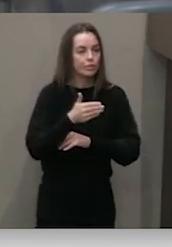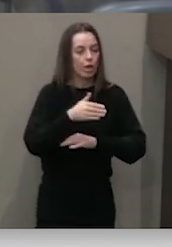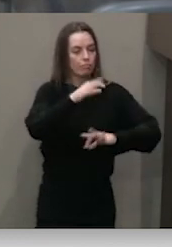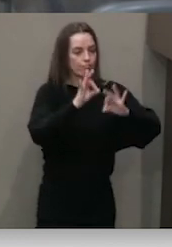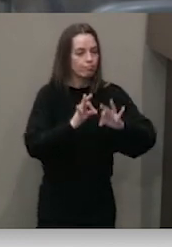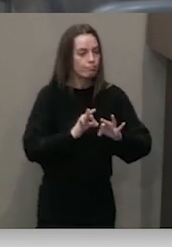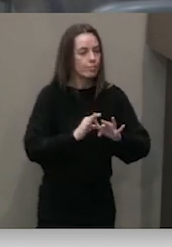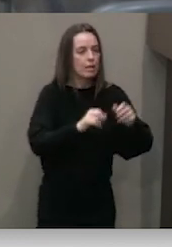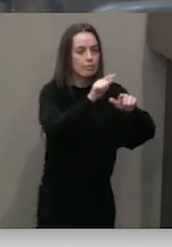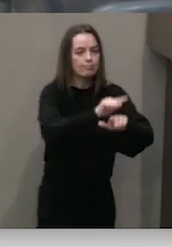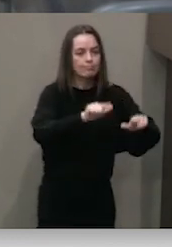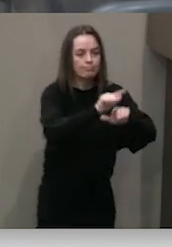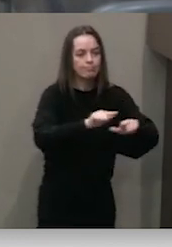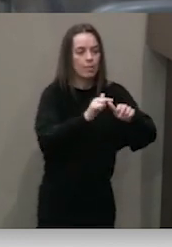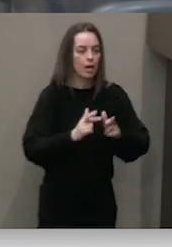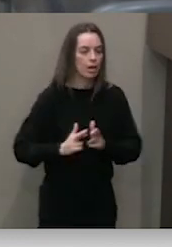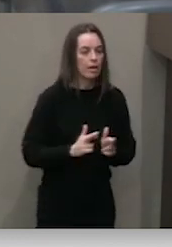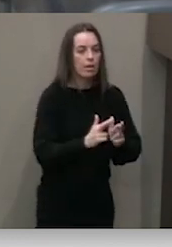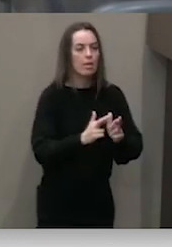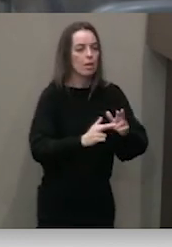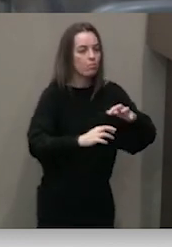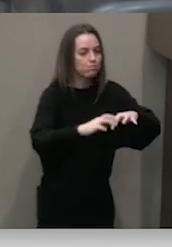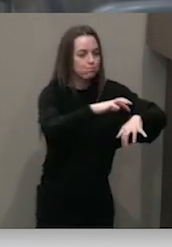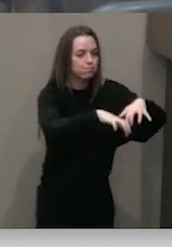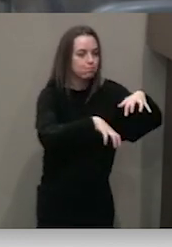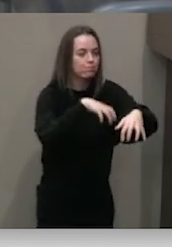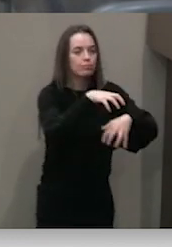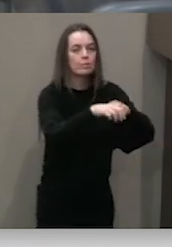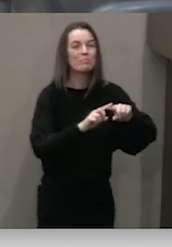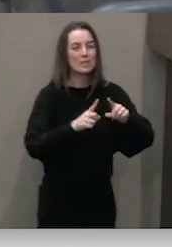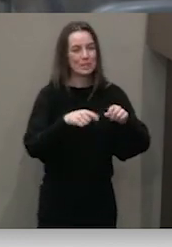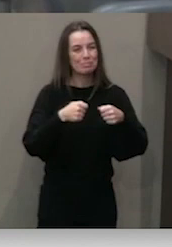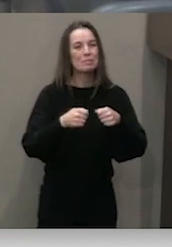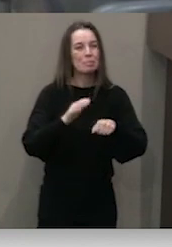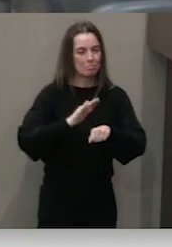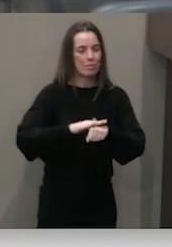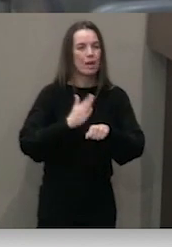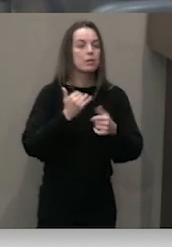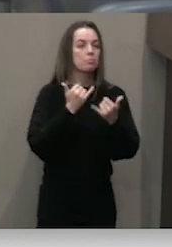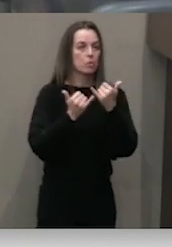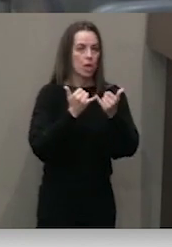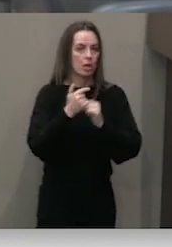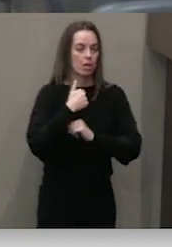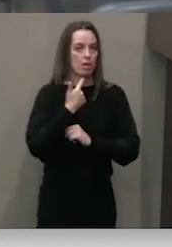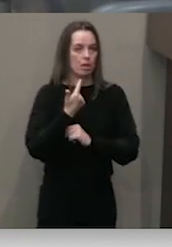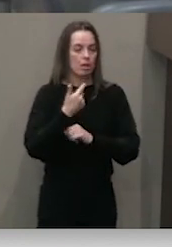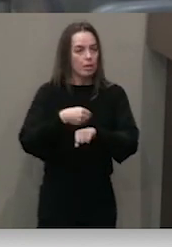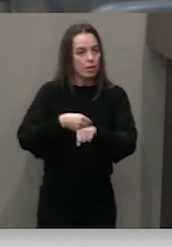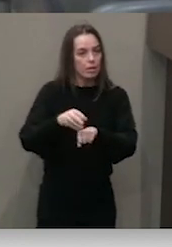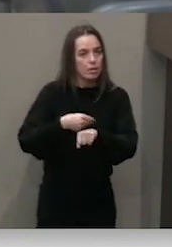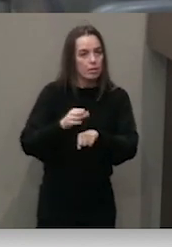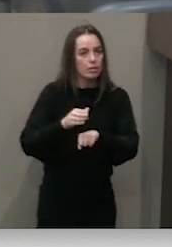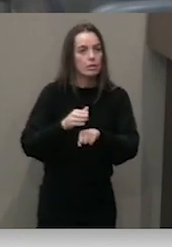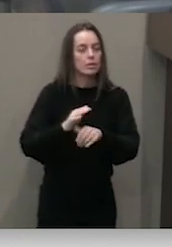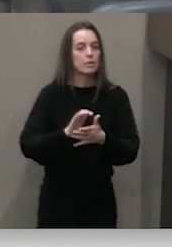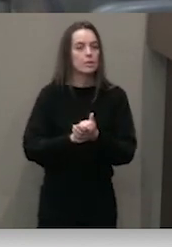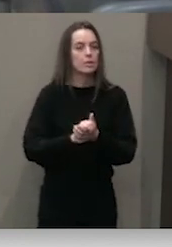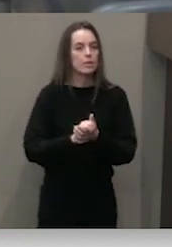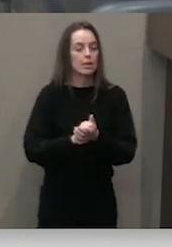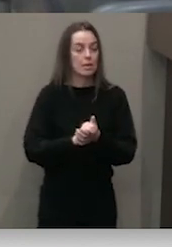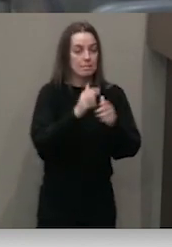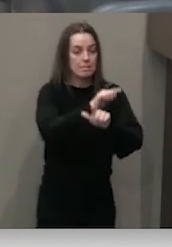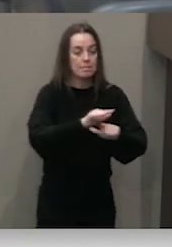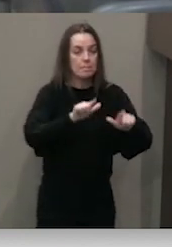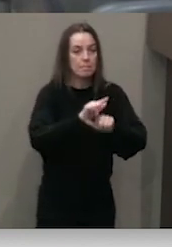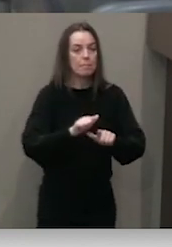arroios, rios, mas nós soubemos que temos que fazer mais. Por exemplo, eu fiz uma indicação aqui para desassoreamento do rio Passo